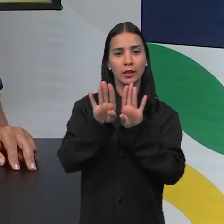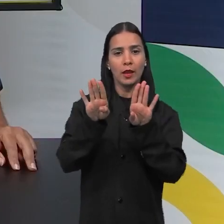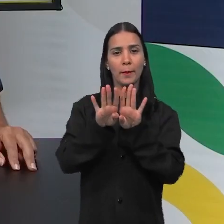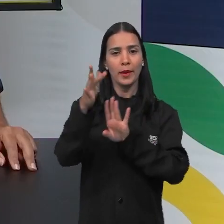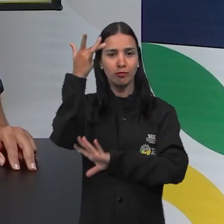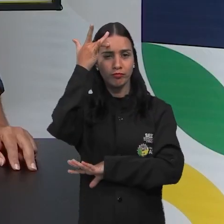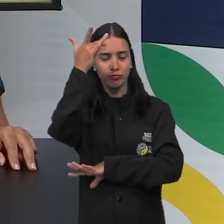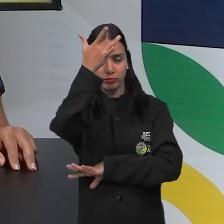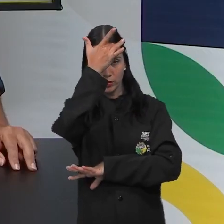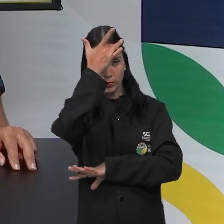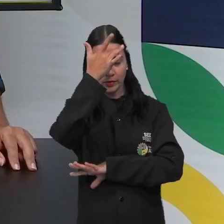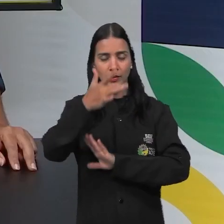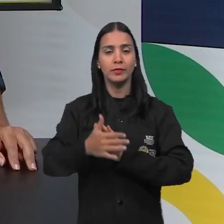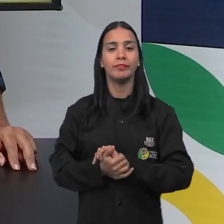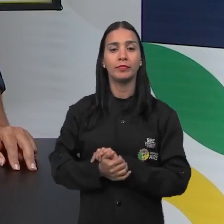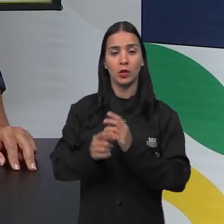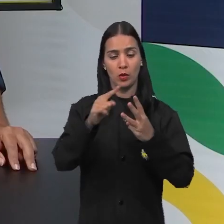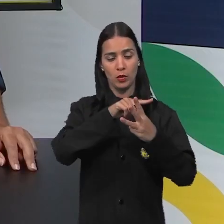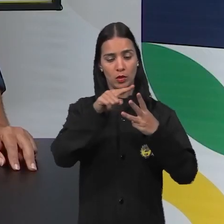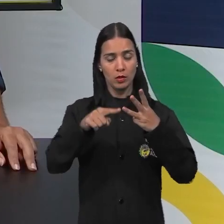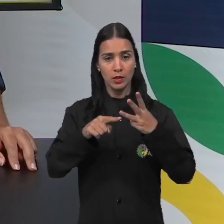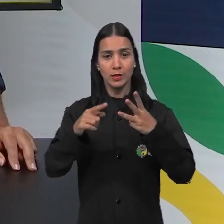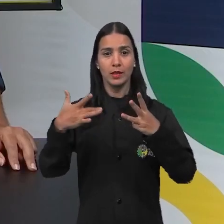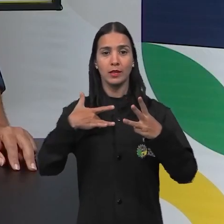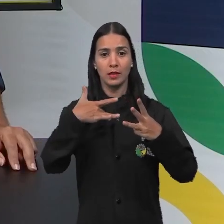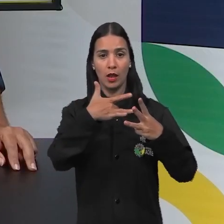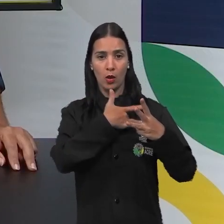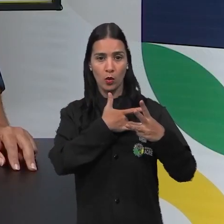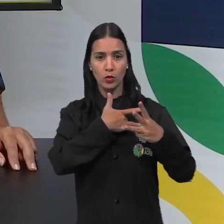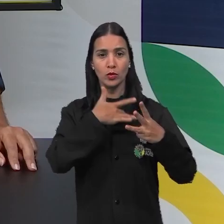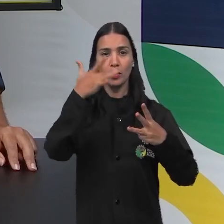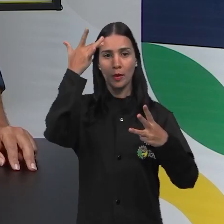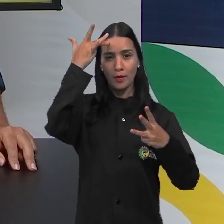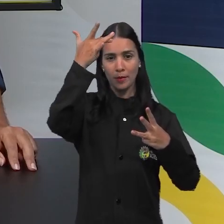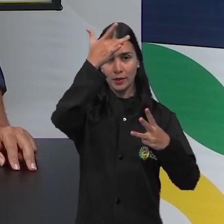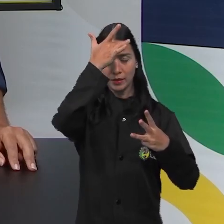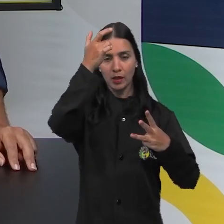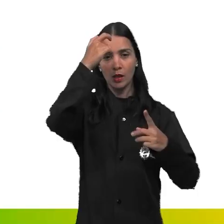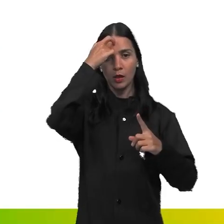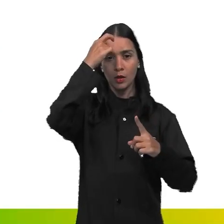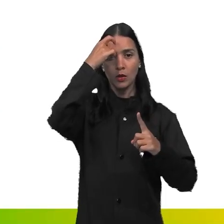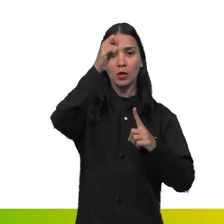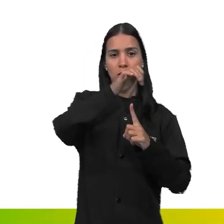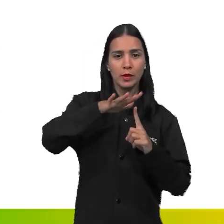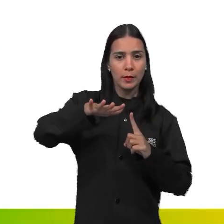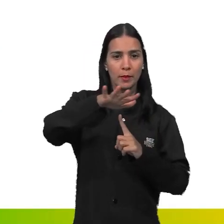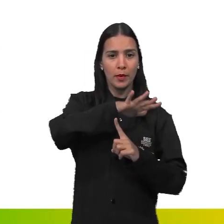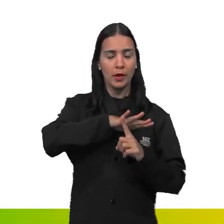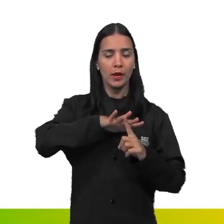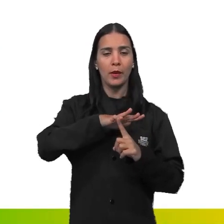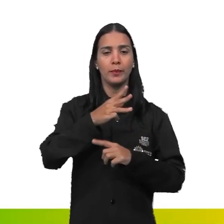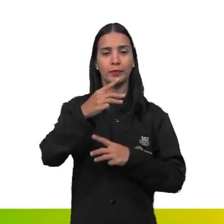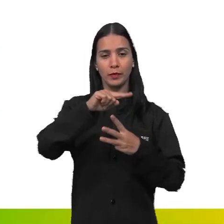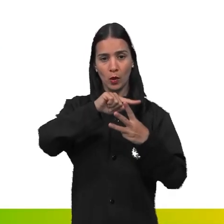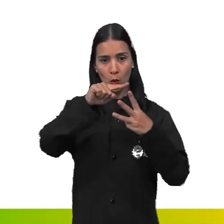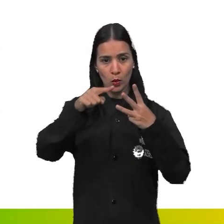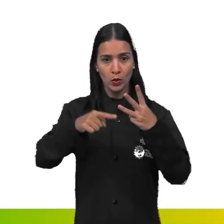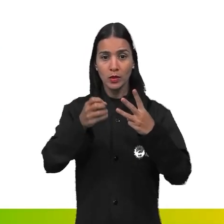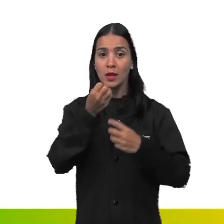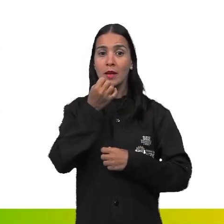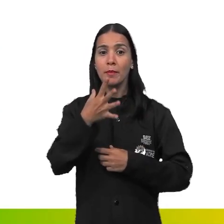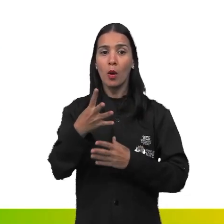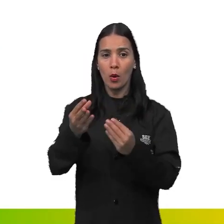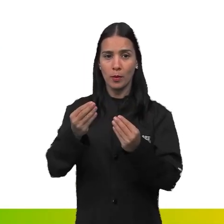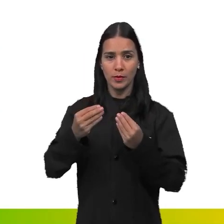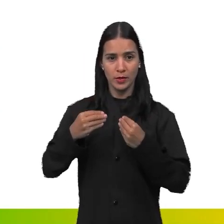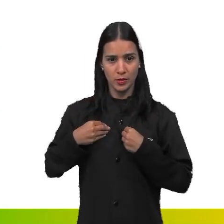esporte: saúde, mental, moral, ok? Avançando, até além do aspecto físico. Então,